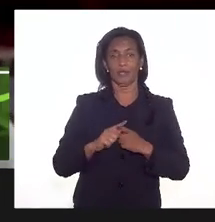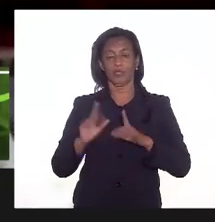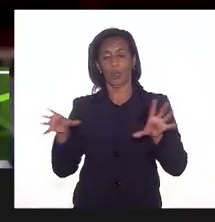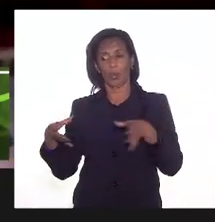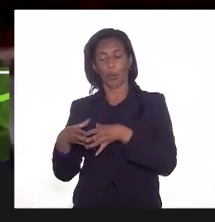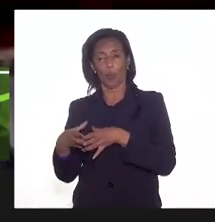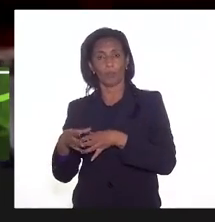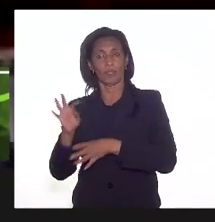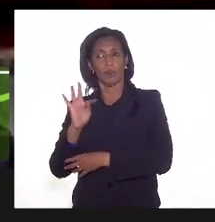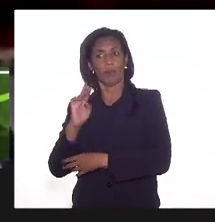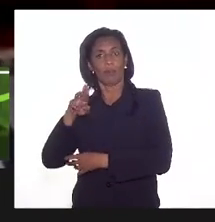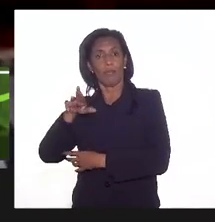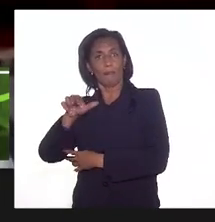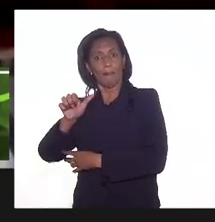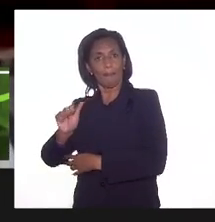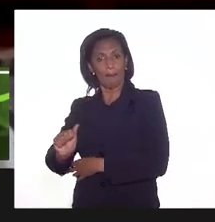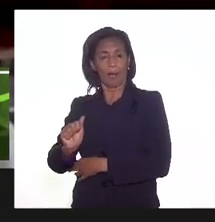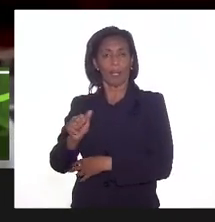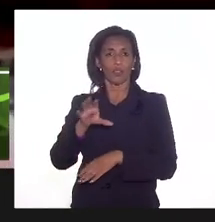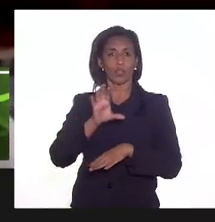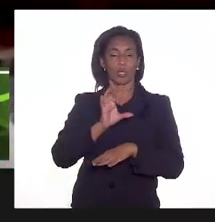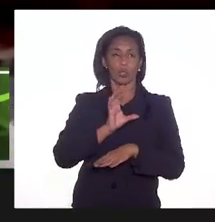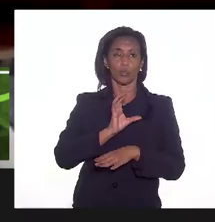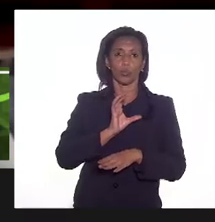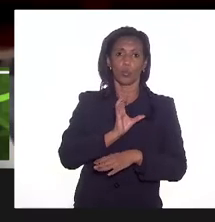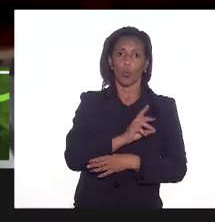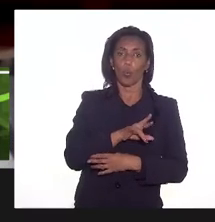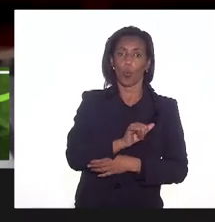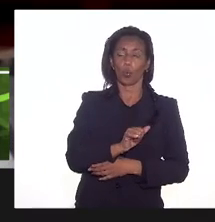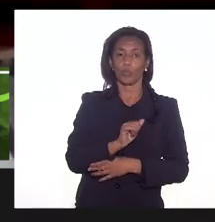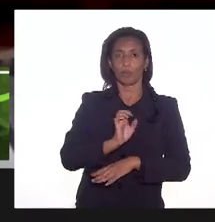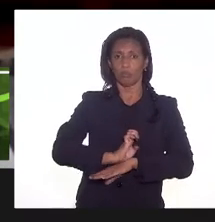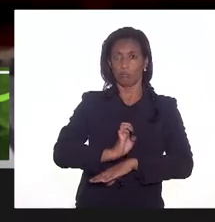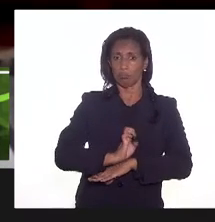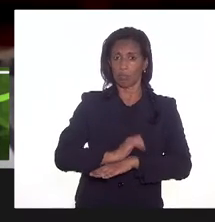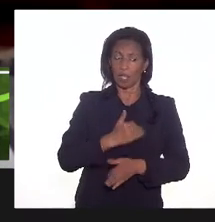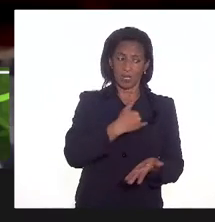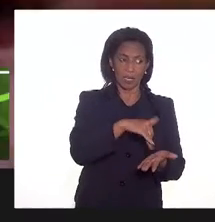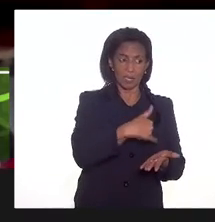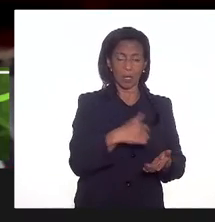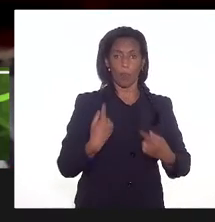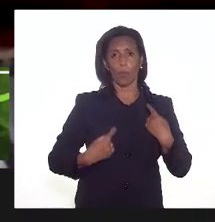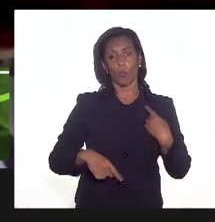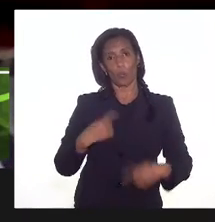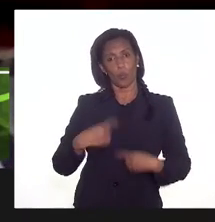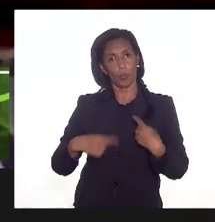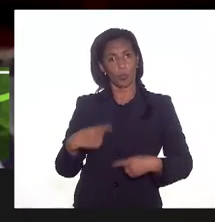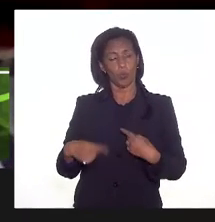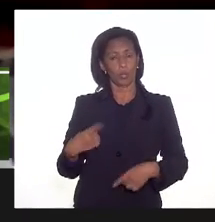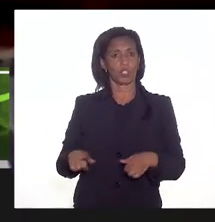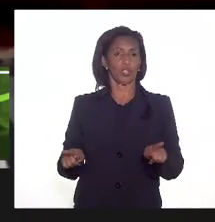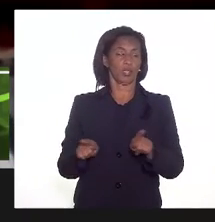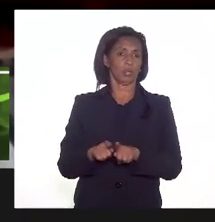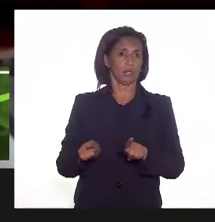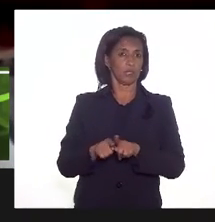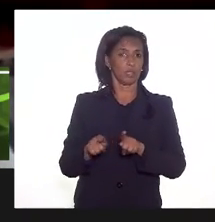comissão temática do conselho estadual e a secretaria que vai executar a política a gente vê o conselho como